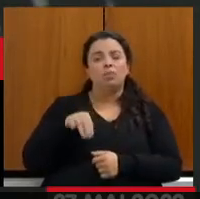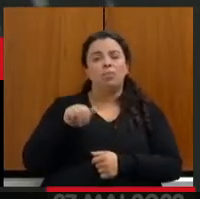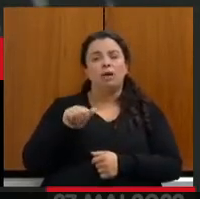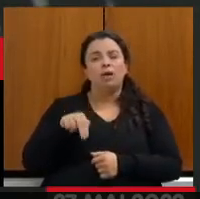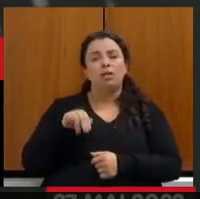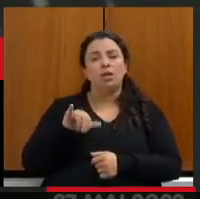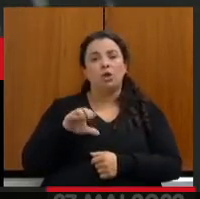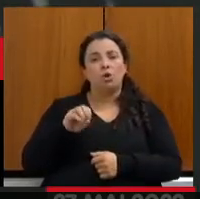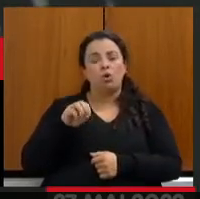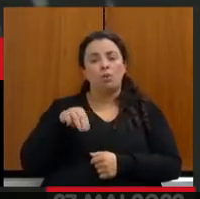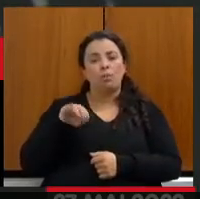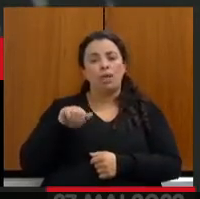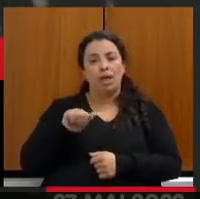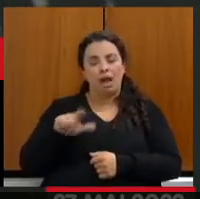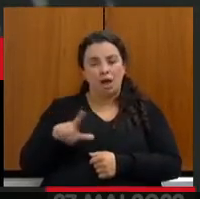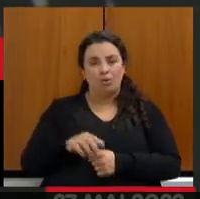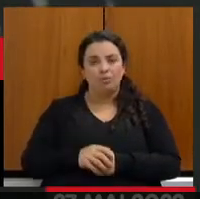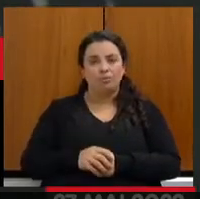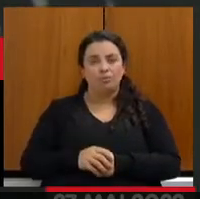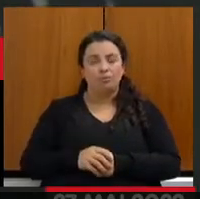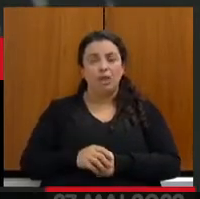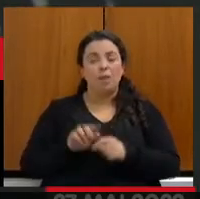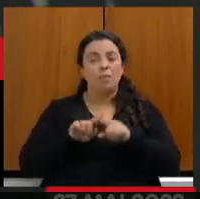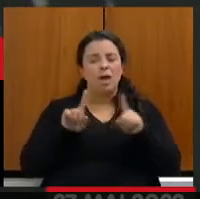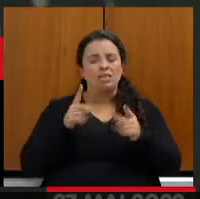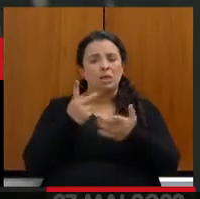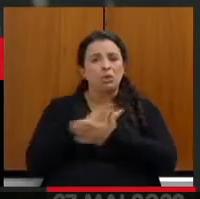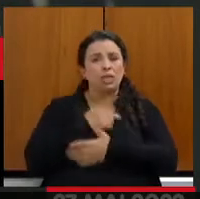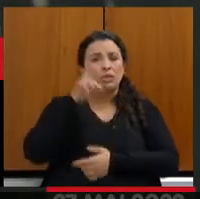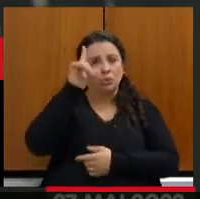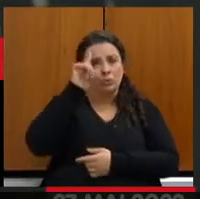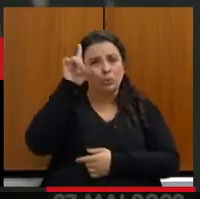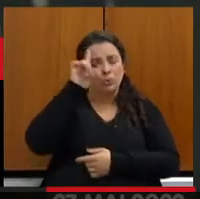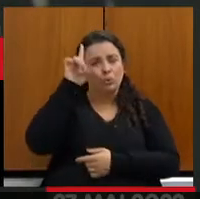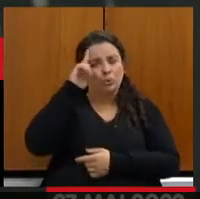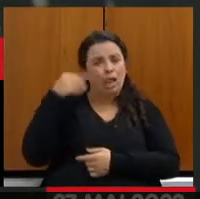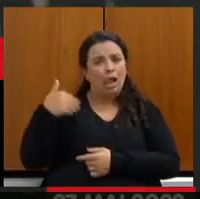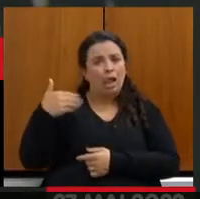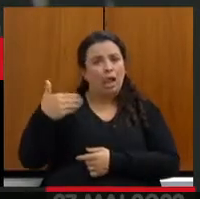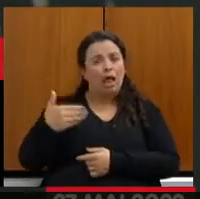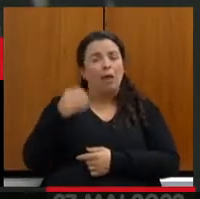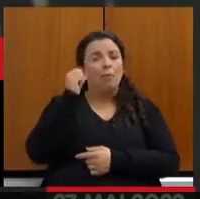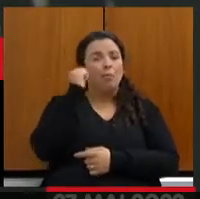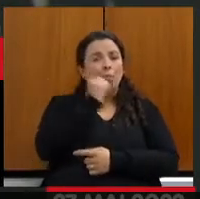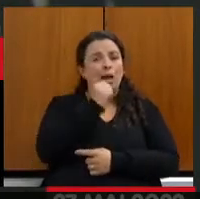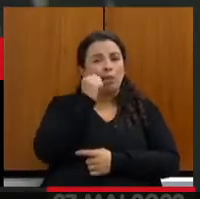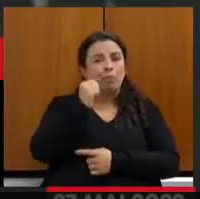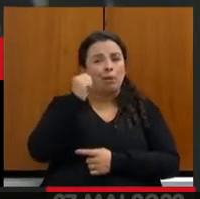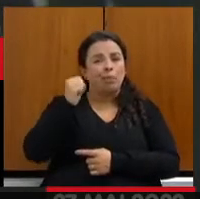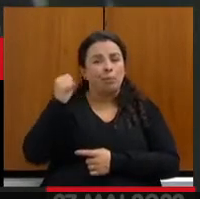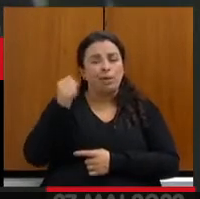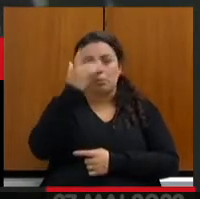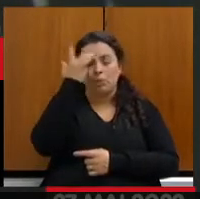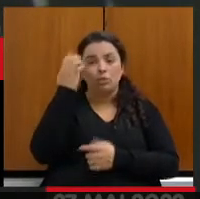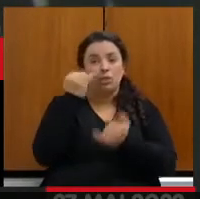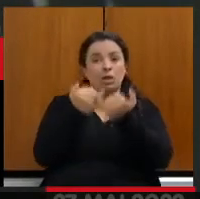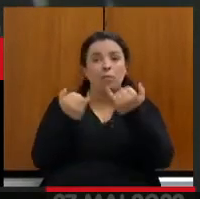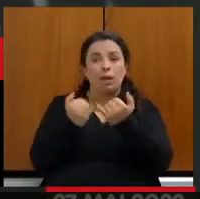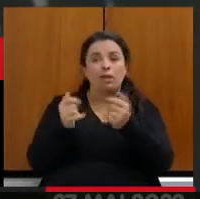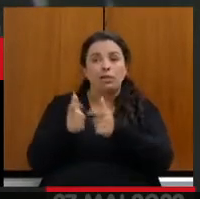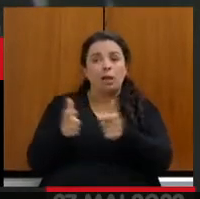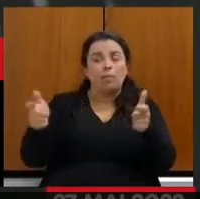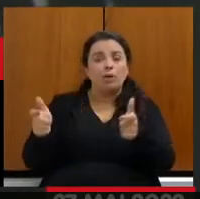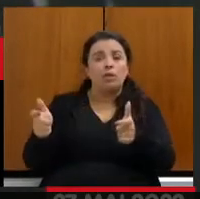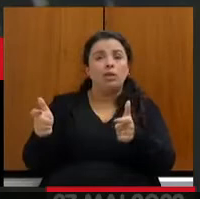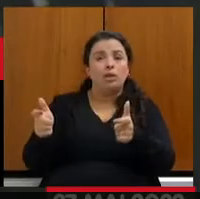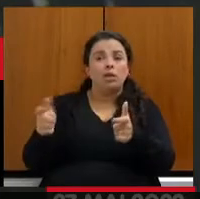é difícil até saúde mental quando assassina um todo dia pessoas parecidas com a maior parte da população desse país eu não posso